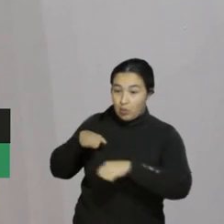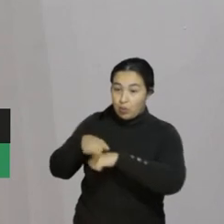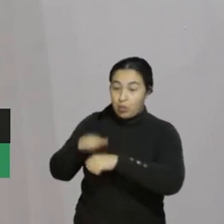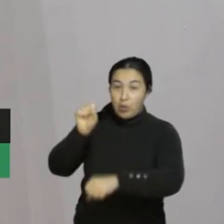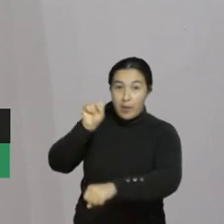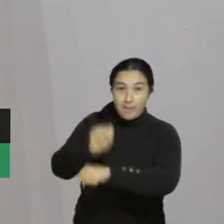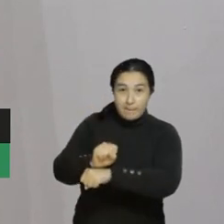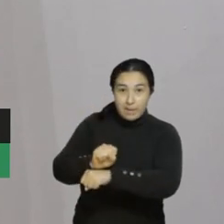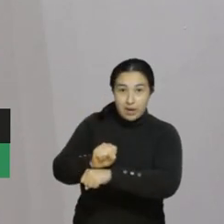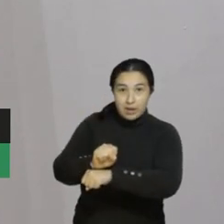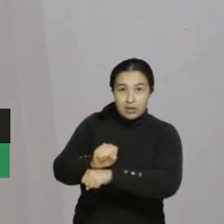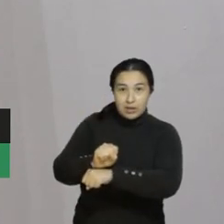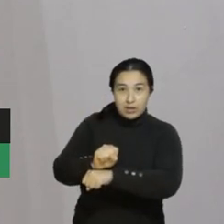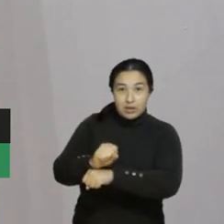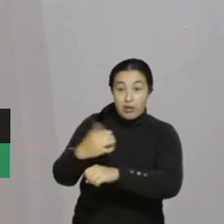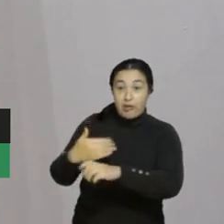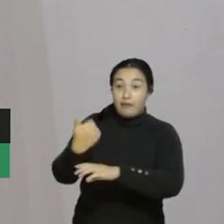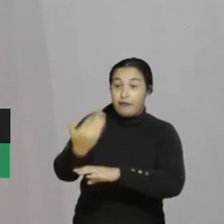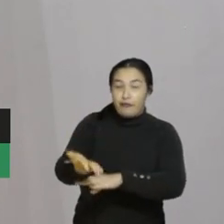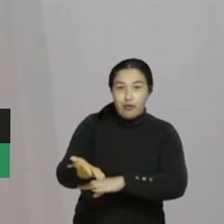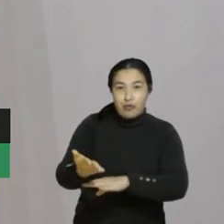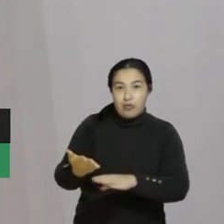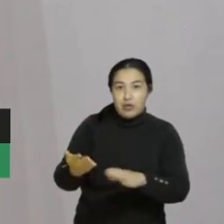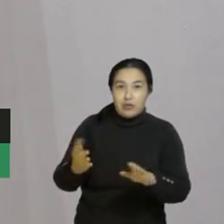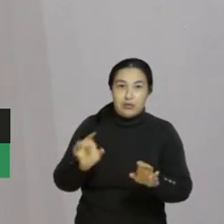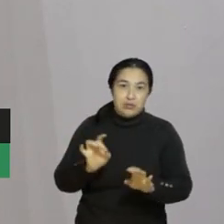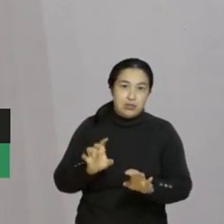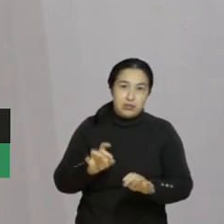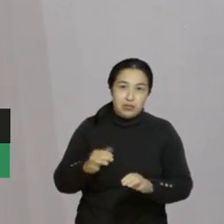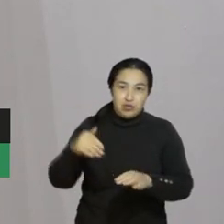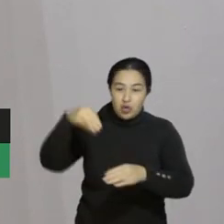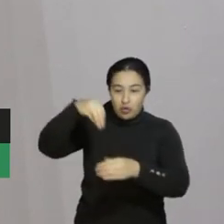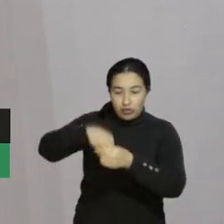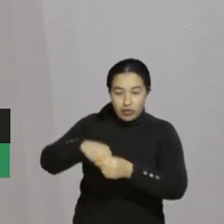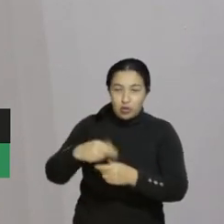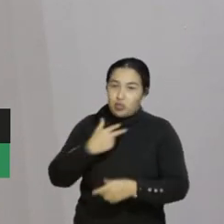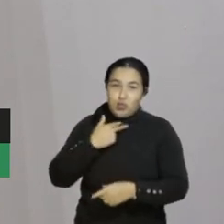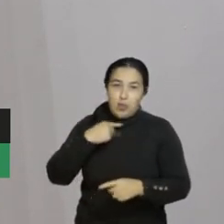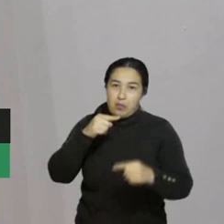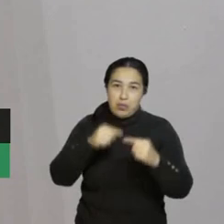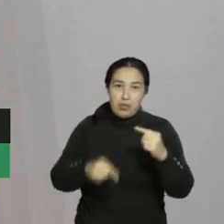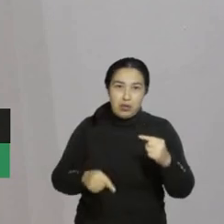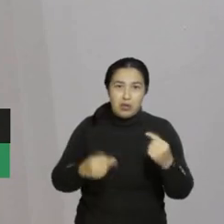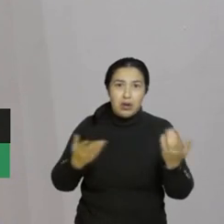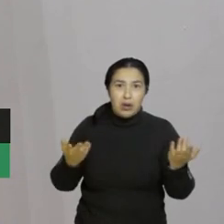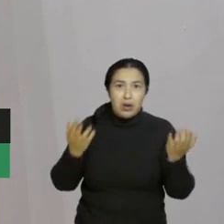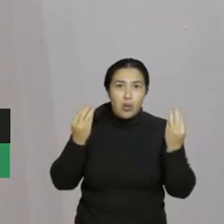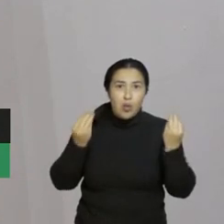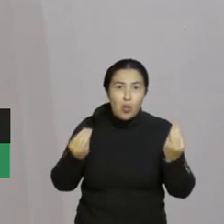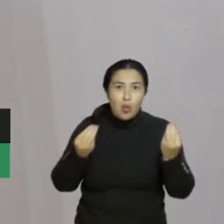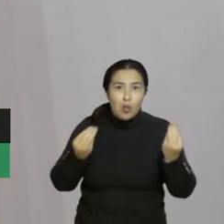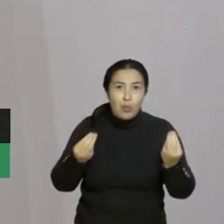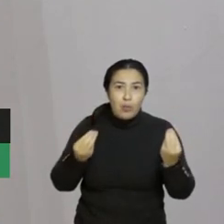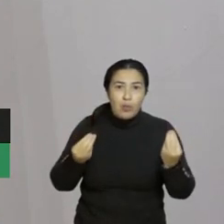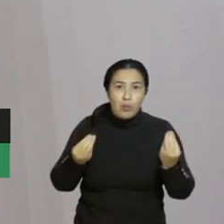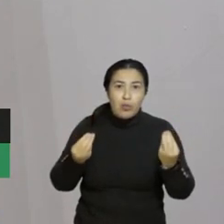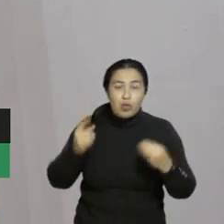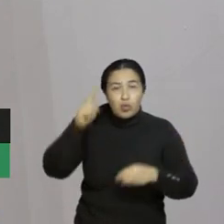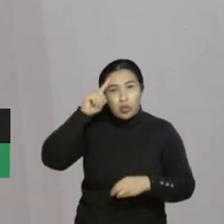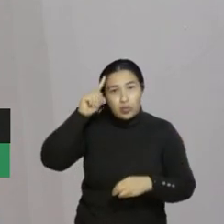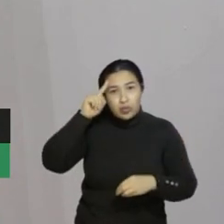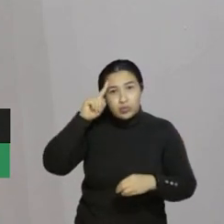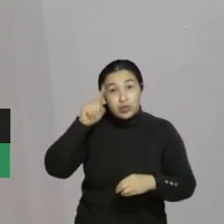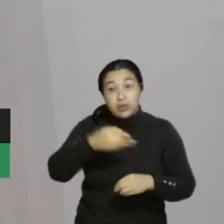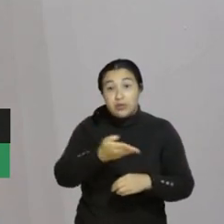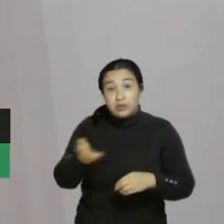aqui em Florianópolis, R$ 30, R$ 40, R$ 50 o dia para te estacionar ali num estacionamento privado, sendo